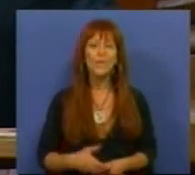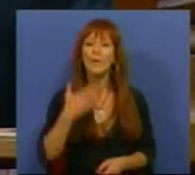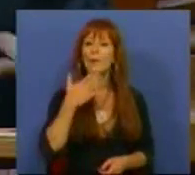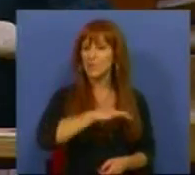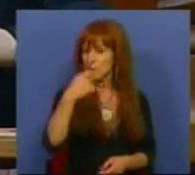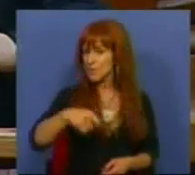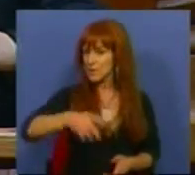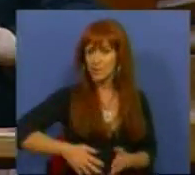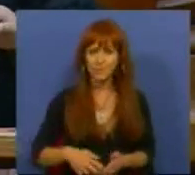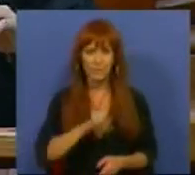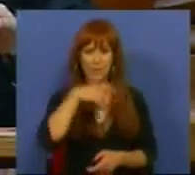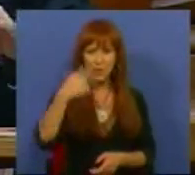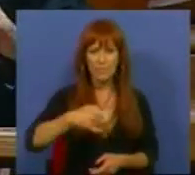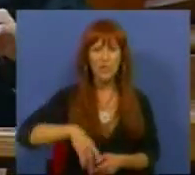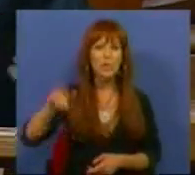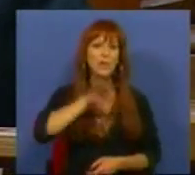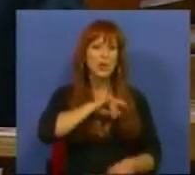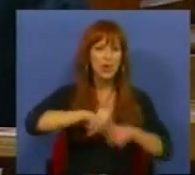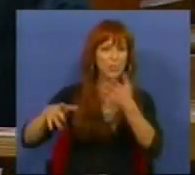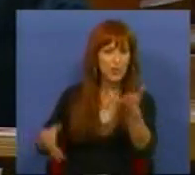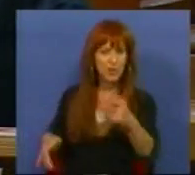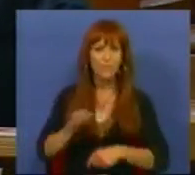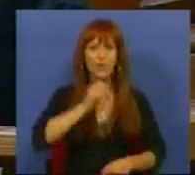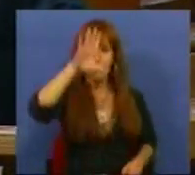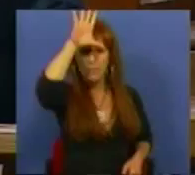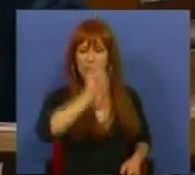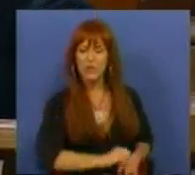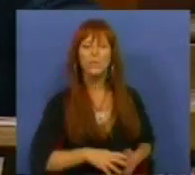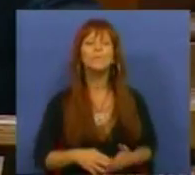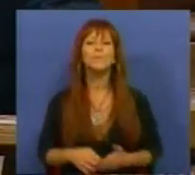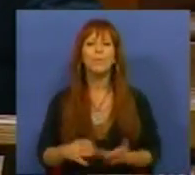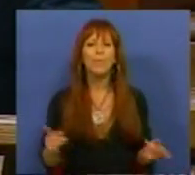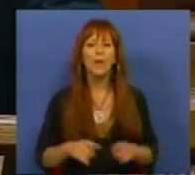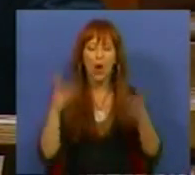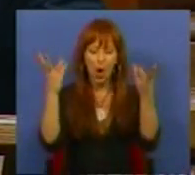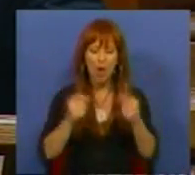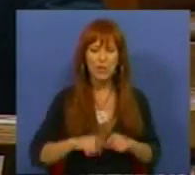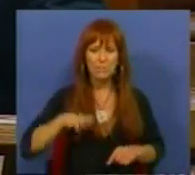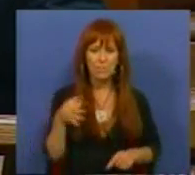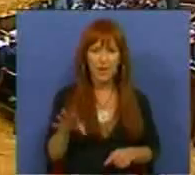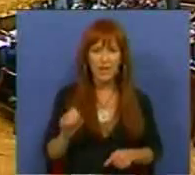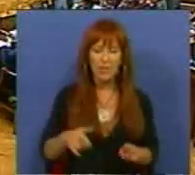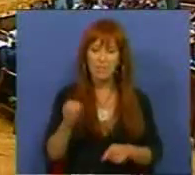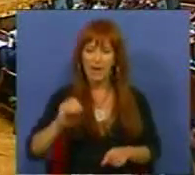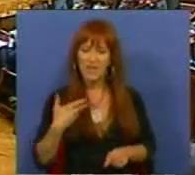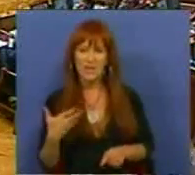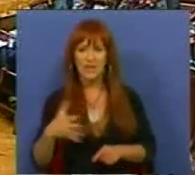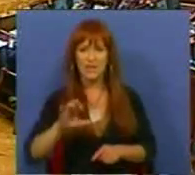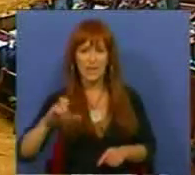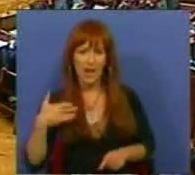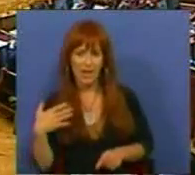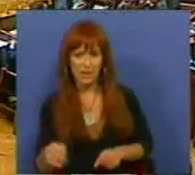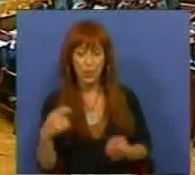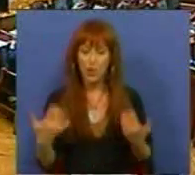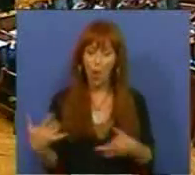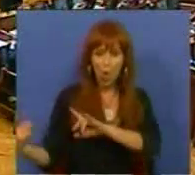Obrigado, Sr. Presidente. Sr. Presidente, Srs. Deputados, Sr. Primeiro-Ministro. O orçamento do PS, PSD e CDS,